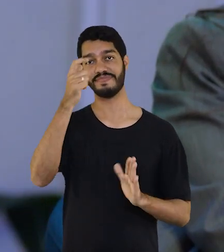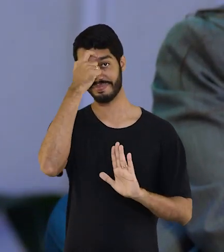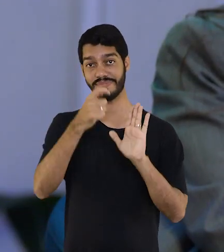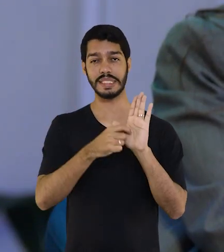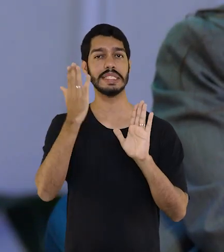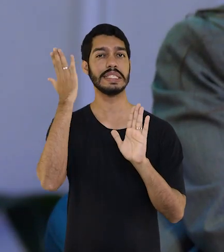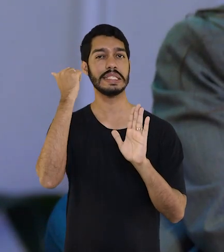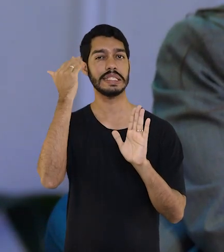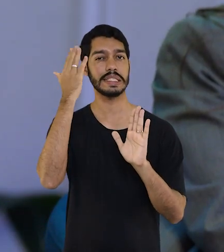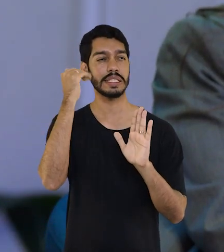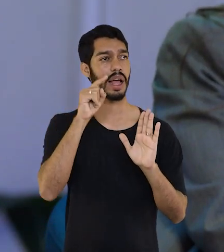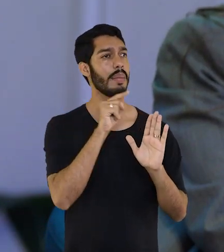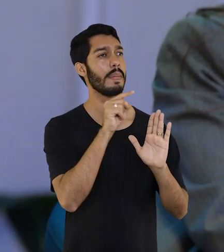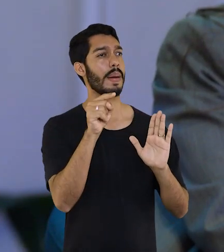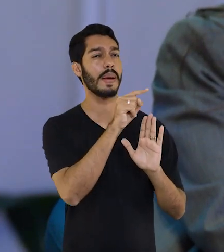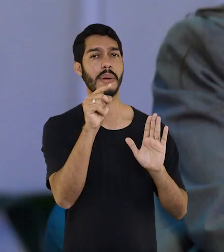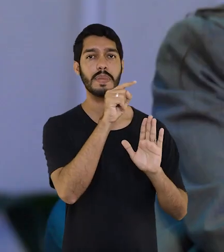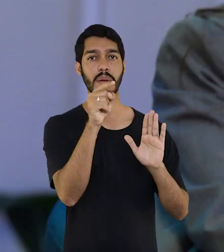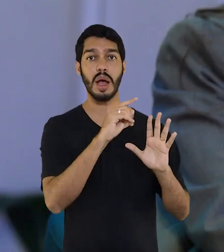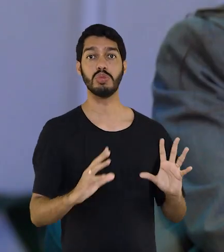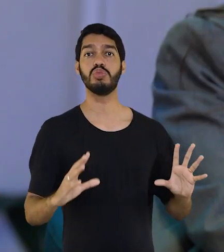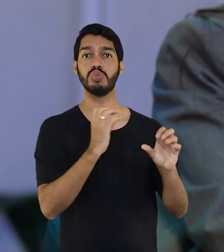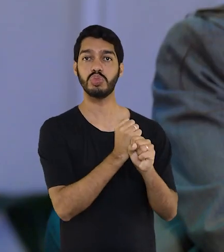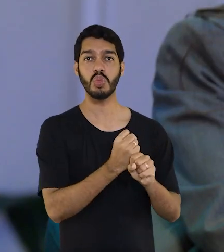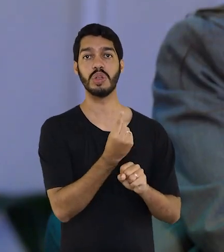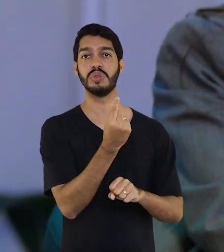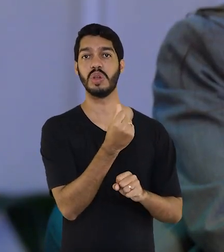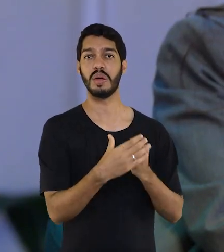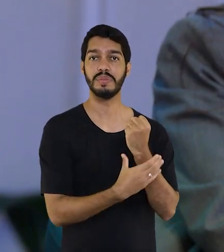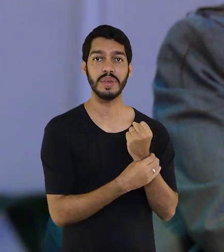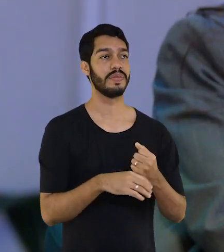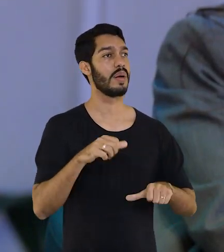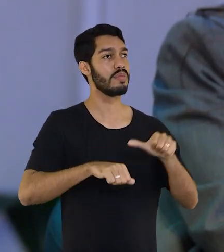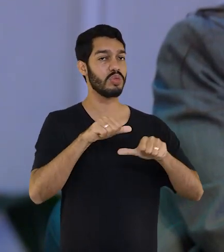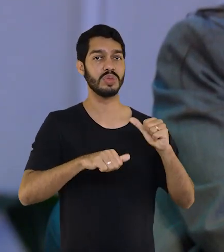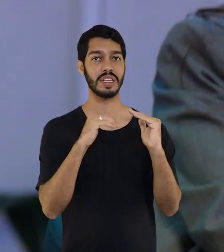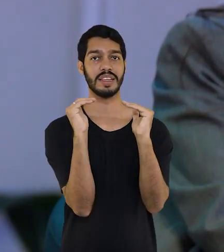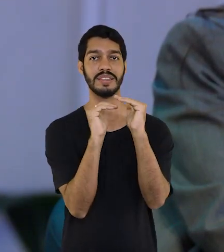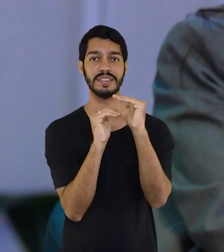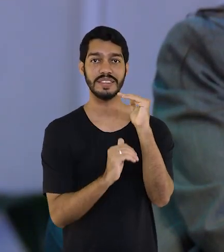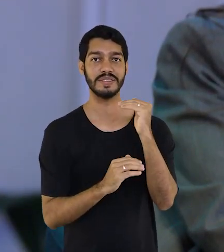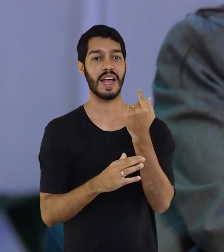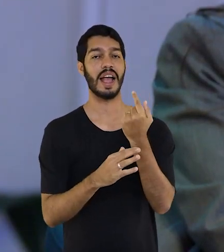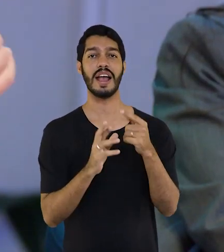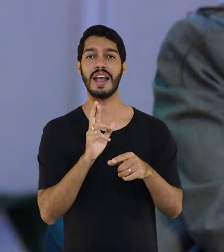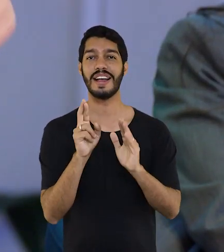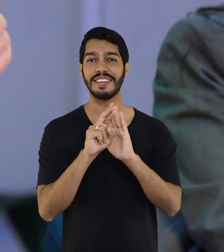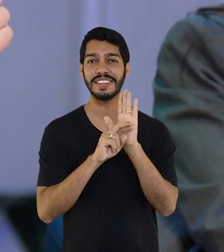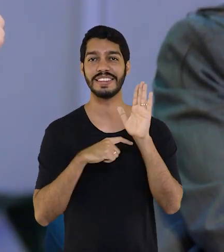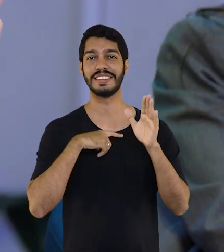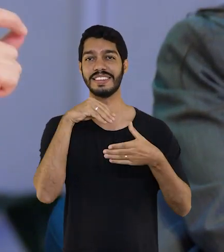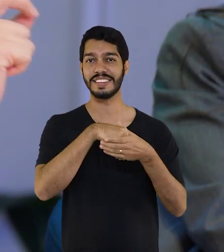ter uma inteligência artificial que sabe todas as cotações de seguro que um corretor fez, que sabe todas as renovações de uma carteira, que sabe todas